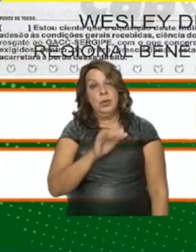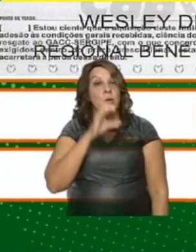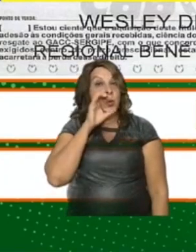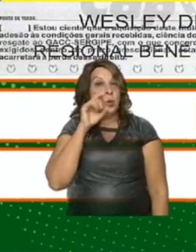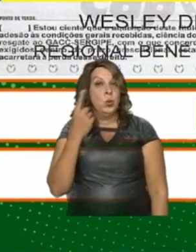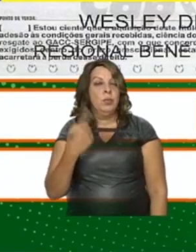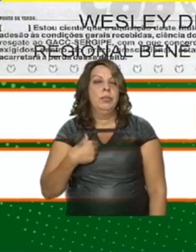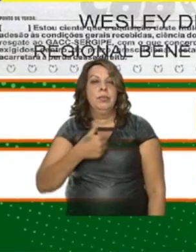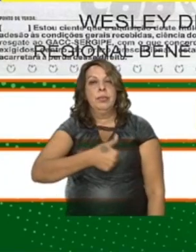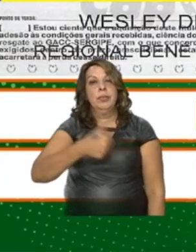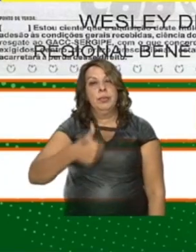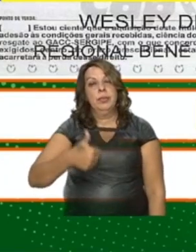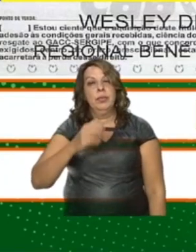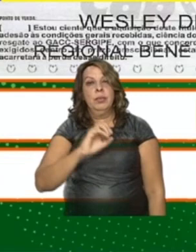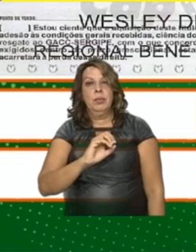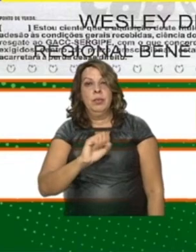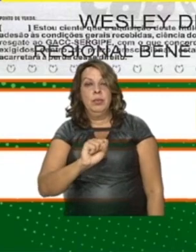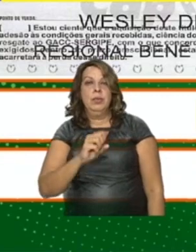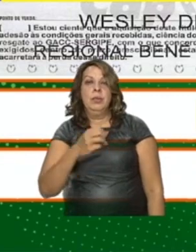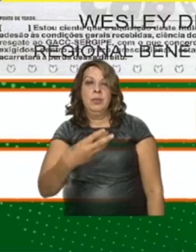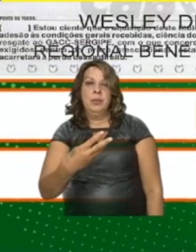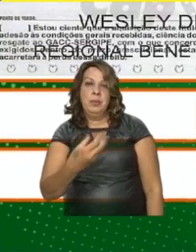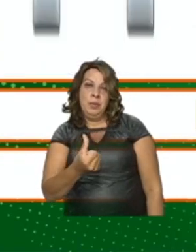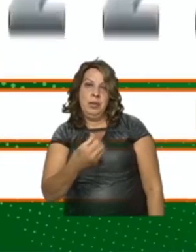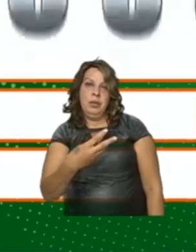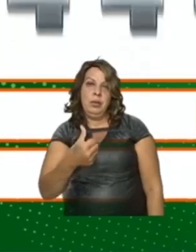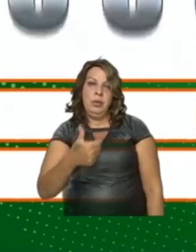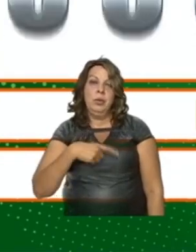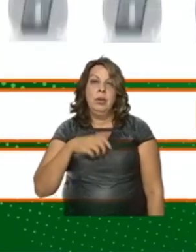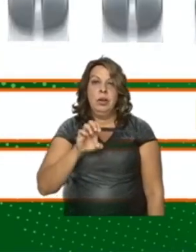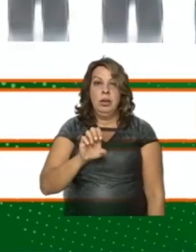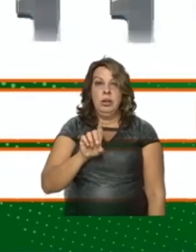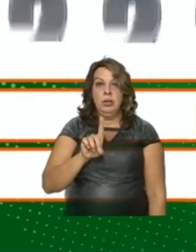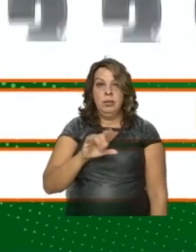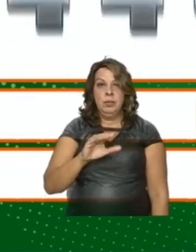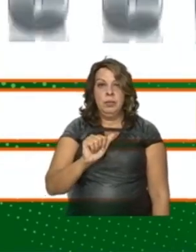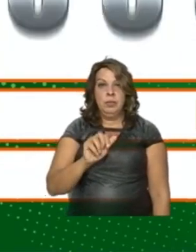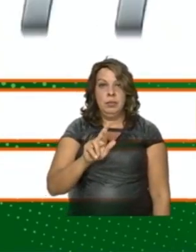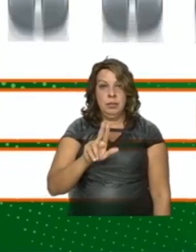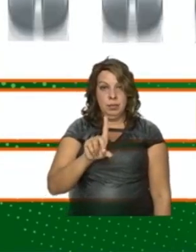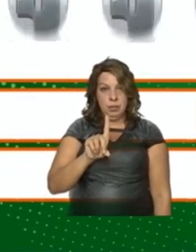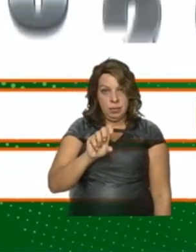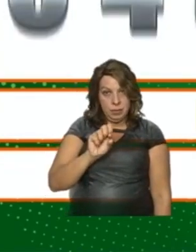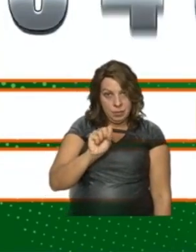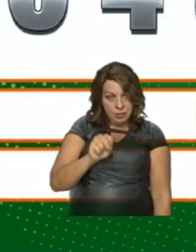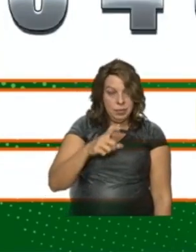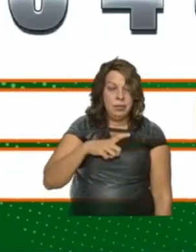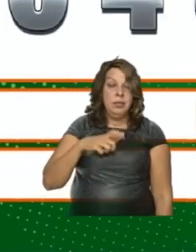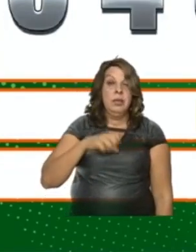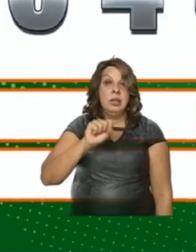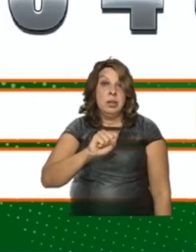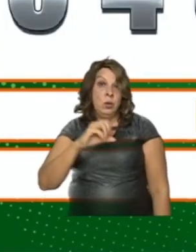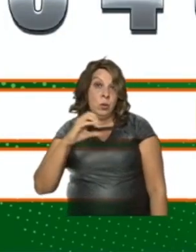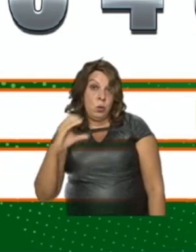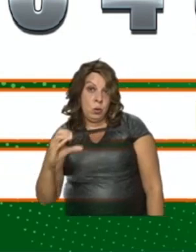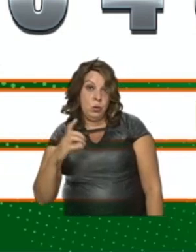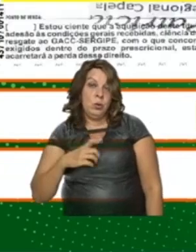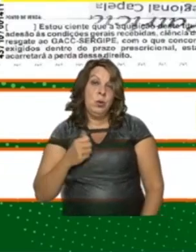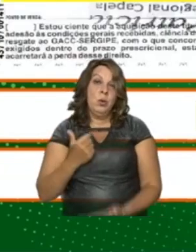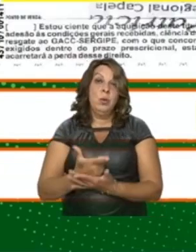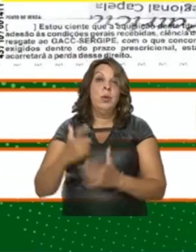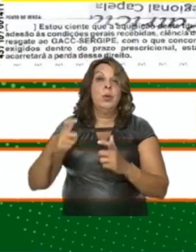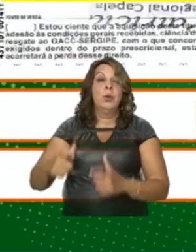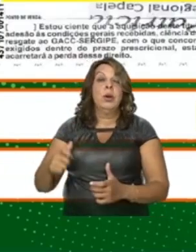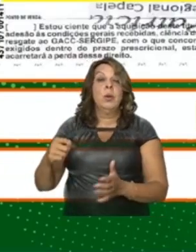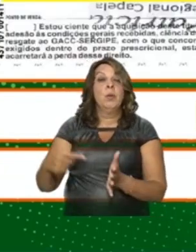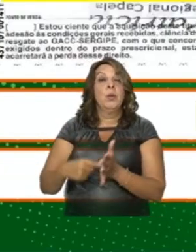título 118631 é de Carlos Ribeiro de Oliveira, do São Conrado, adquiriu com Cícero aí, Regional Ponto